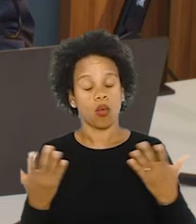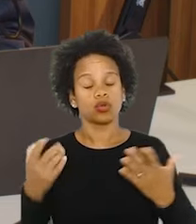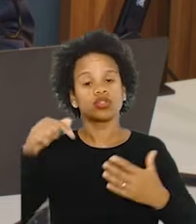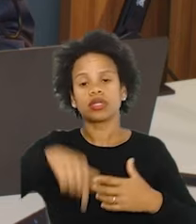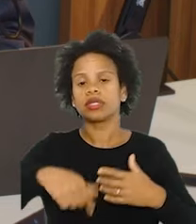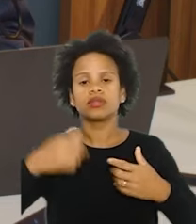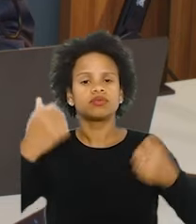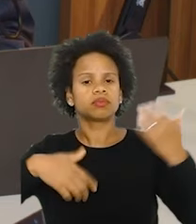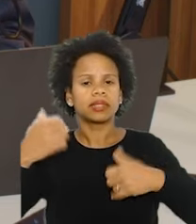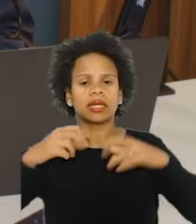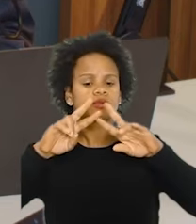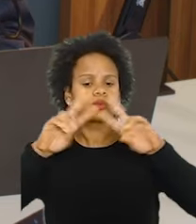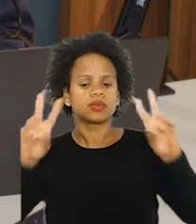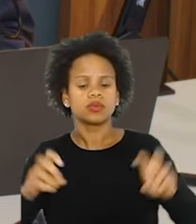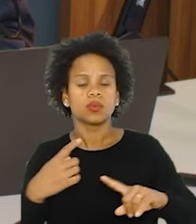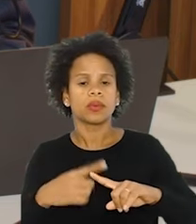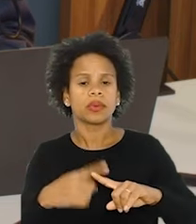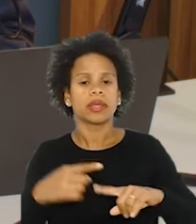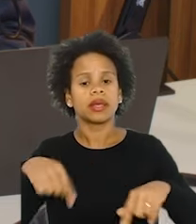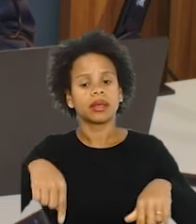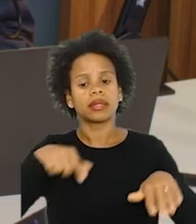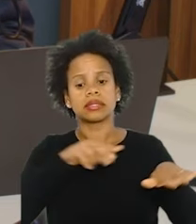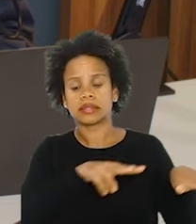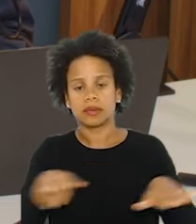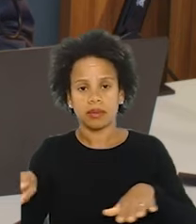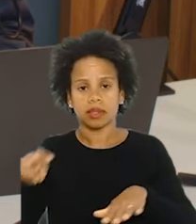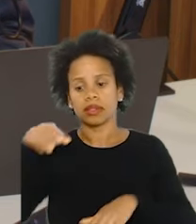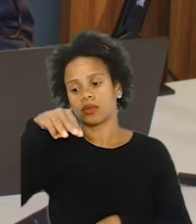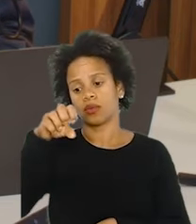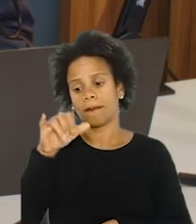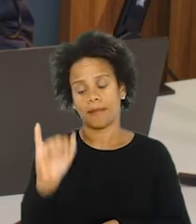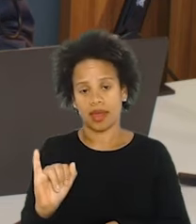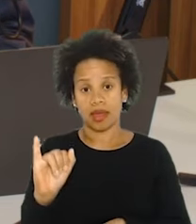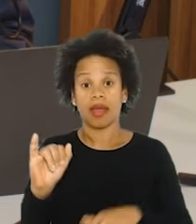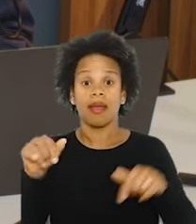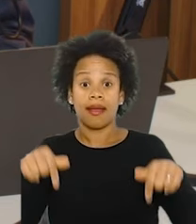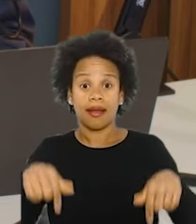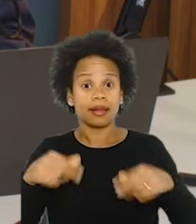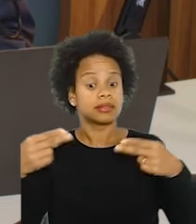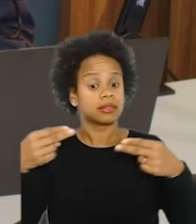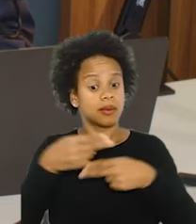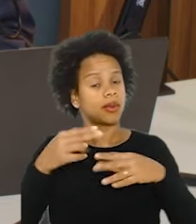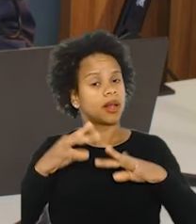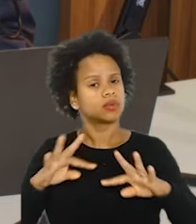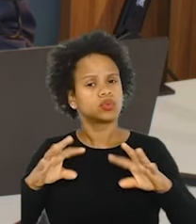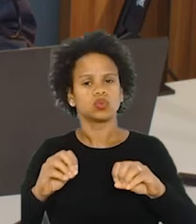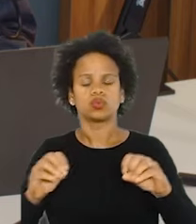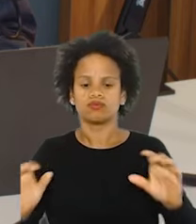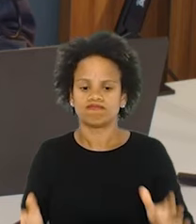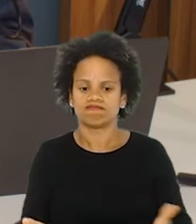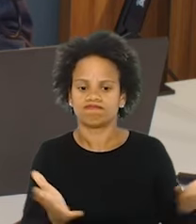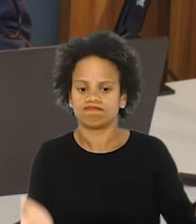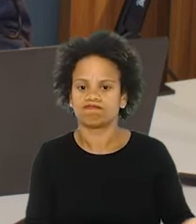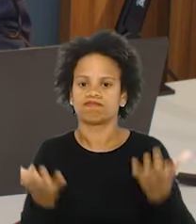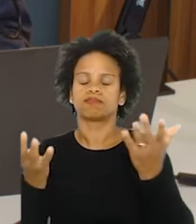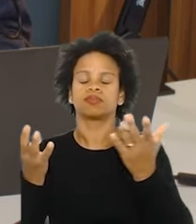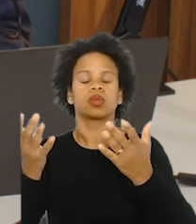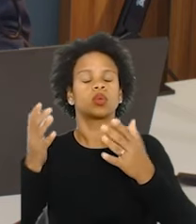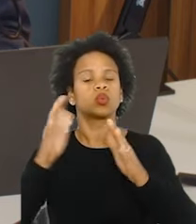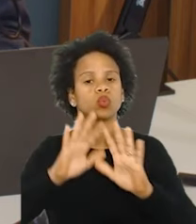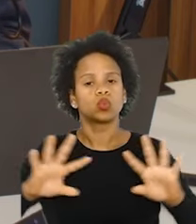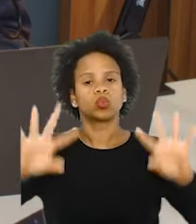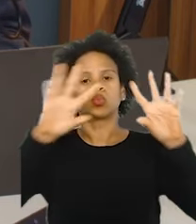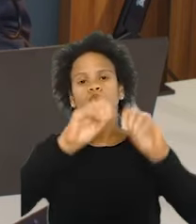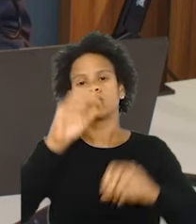esse assunto até porque nós estamos na semana do mei então é semana que aí o sebrai como um todo tá fazendo toda uma mobilização nacional para